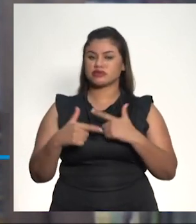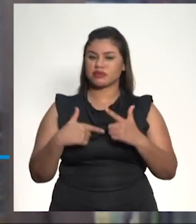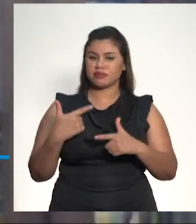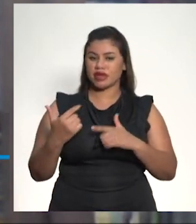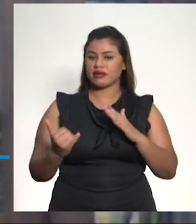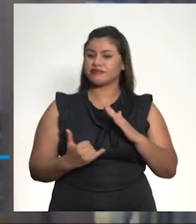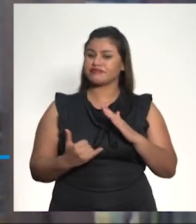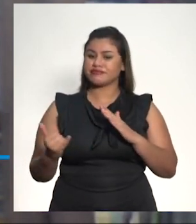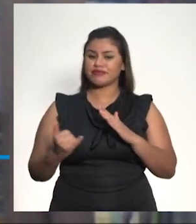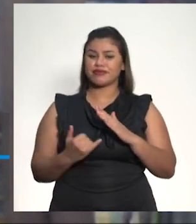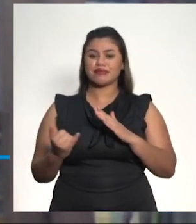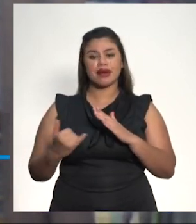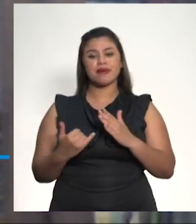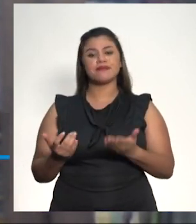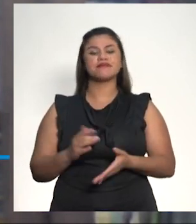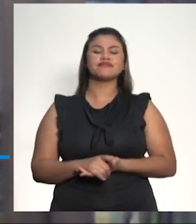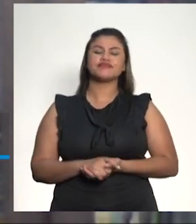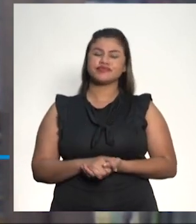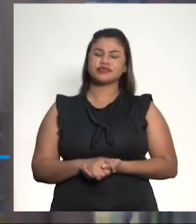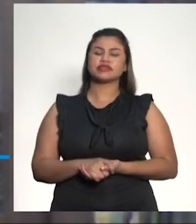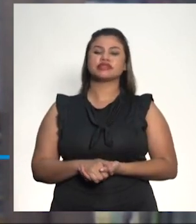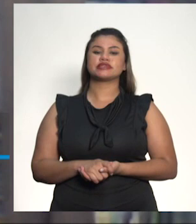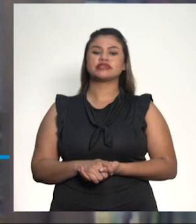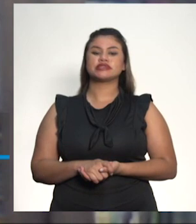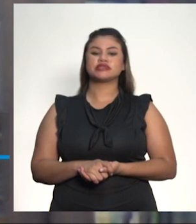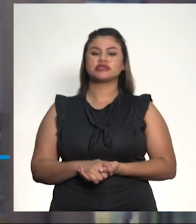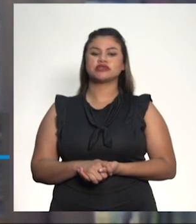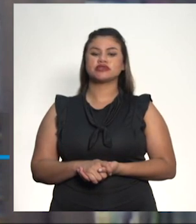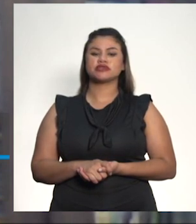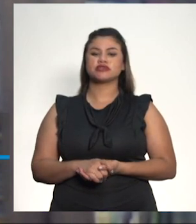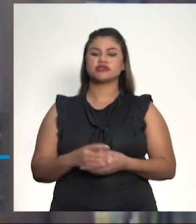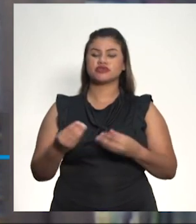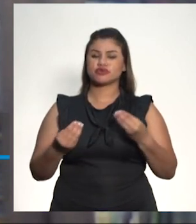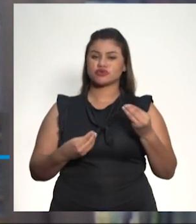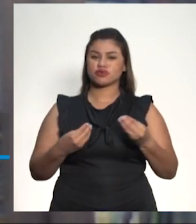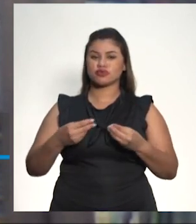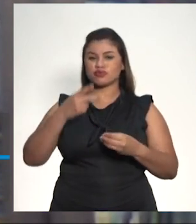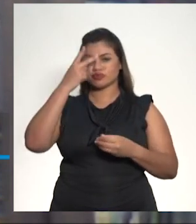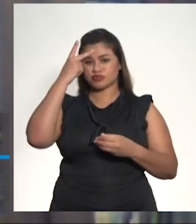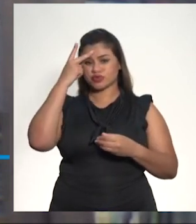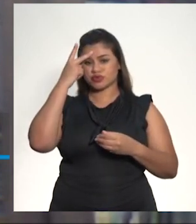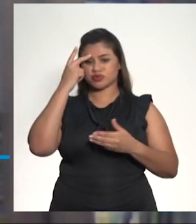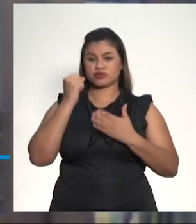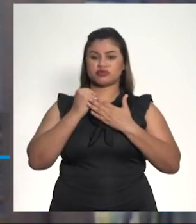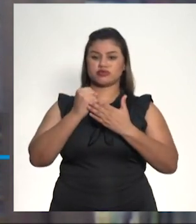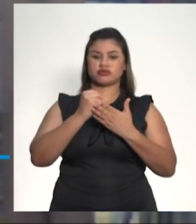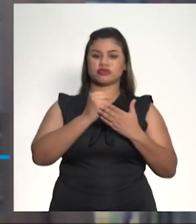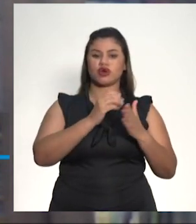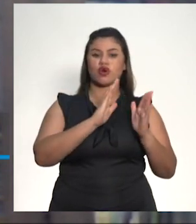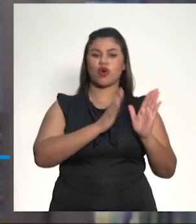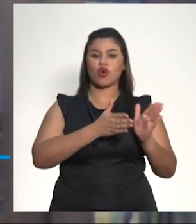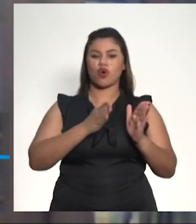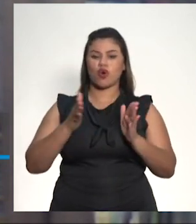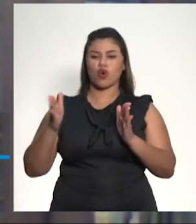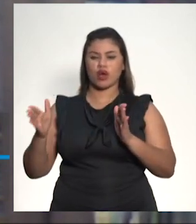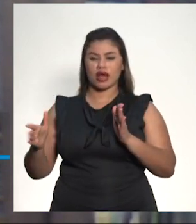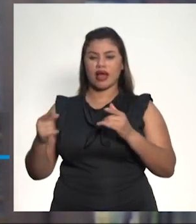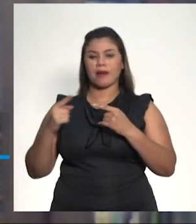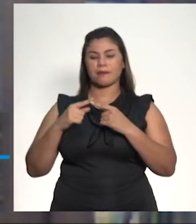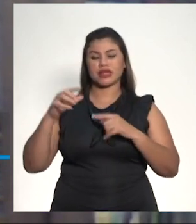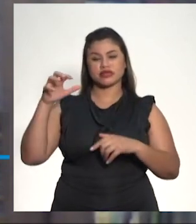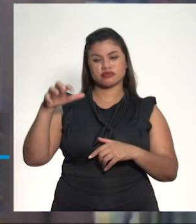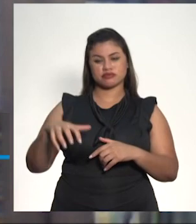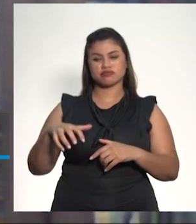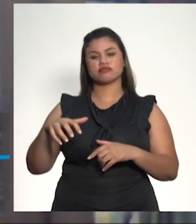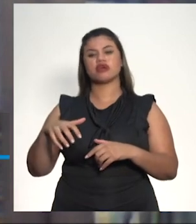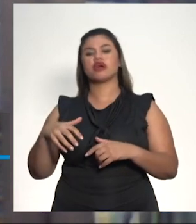informal. E, recentemente, né, os entregadores se organizaram, né, enquanto categoria